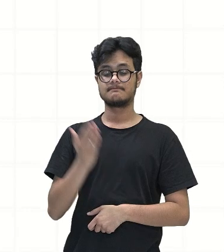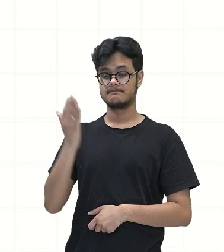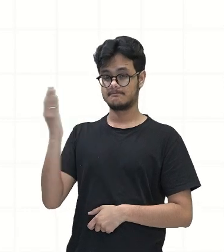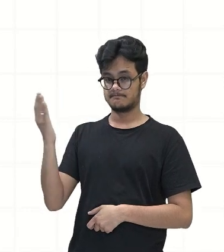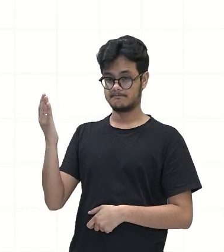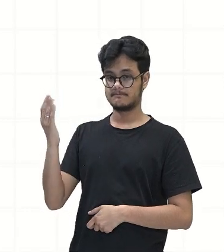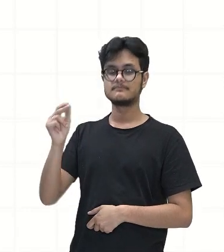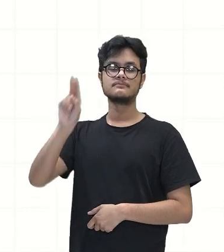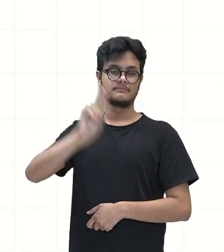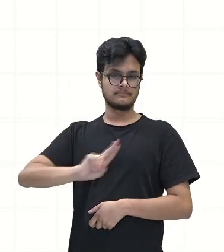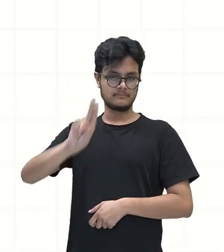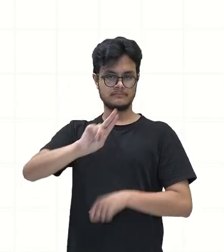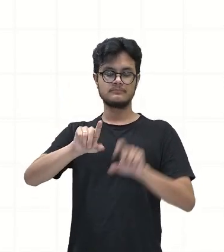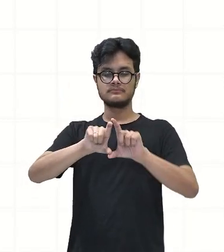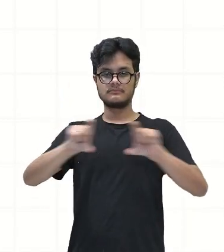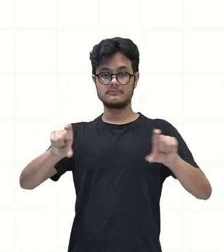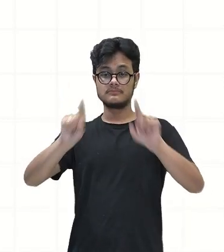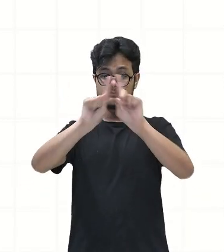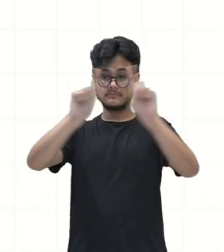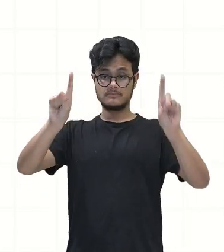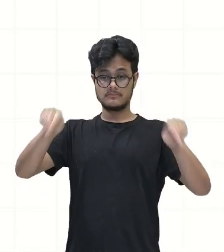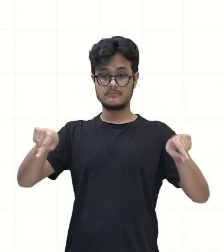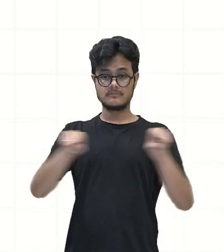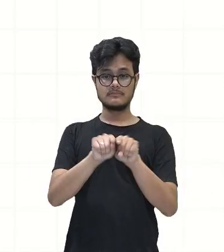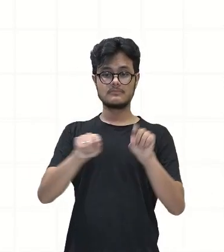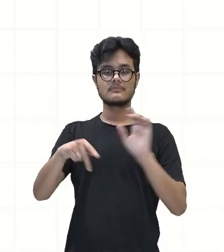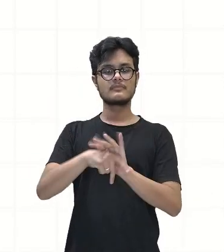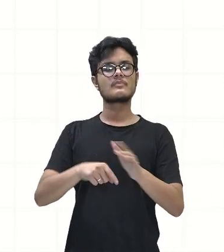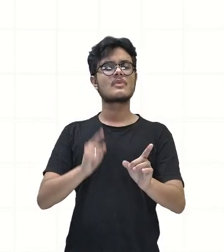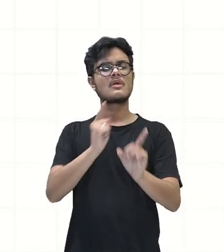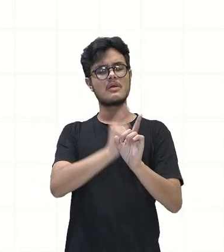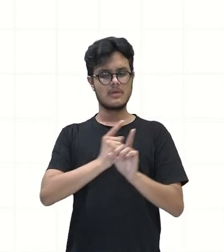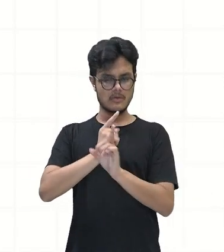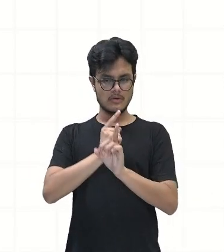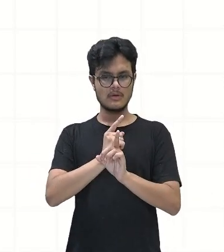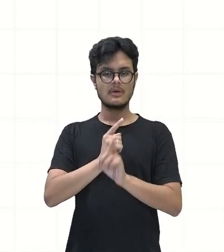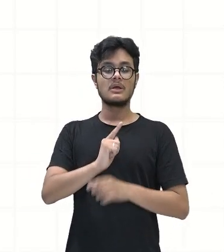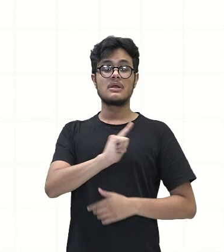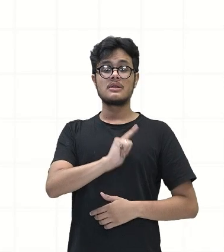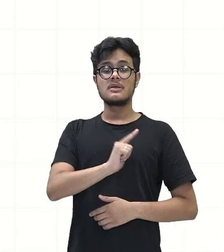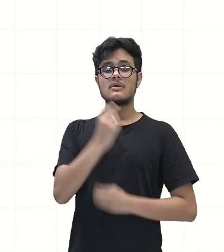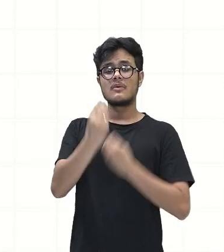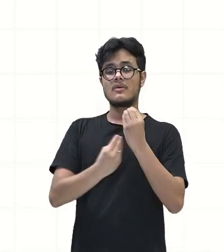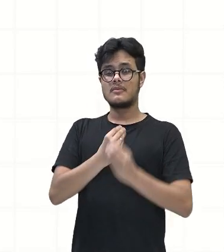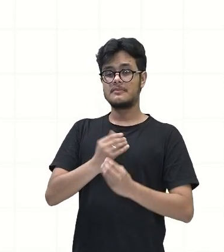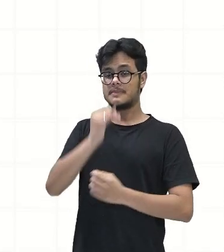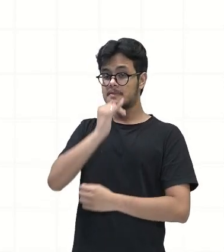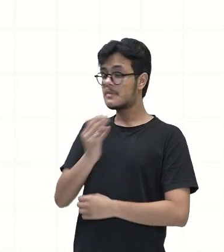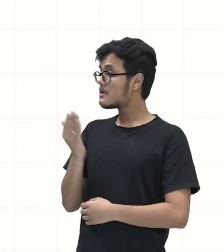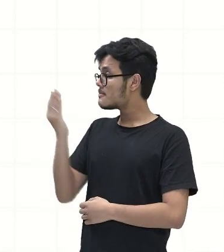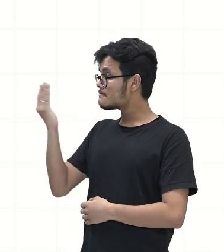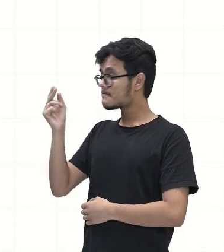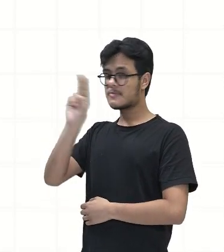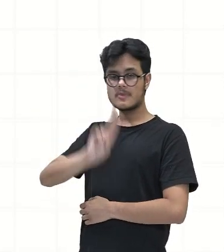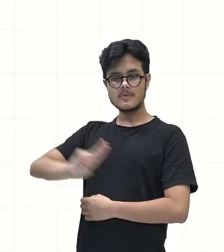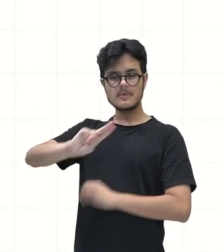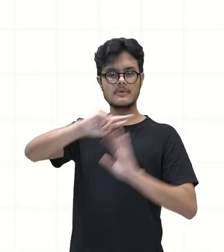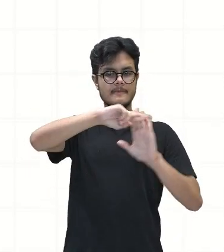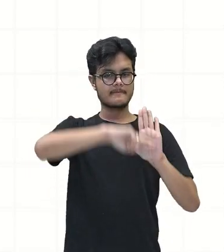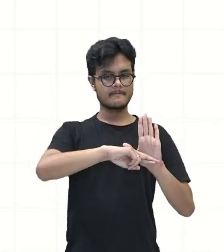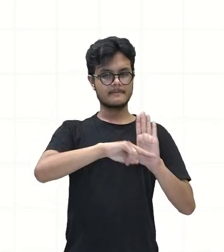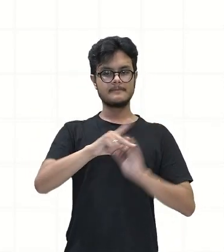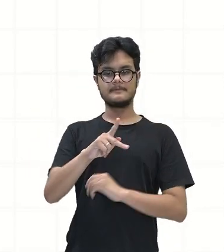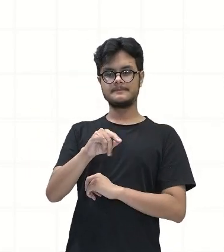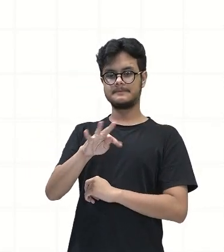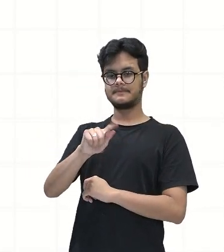diagonal do quadrado. E eu mostrei para vocês que a gente chega nessa fórmula assim, né? Aplicando o Teorema de